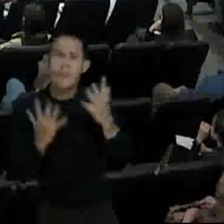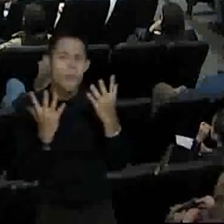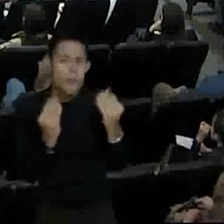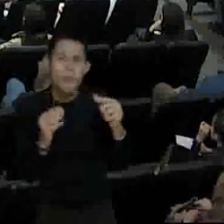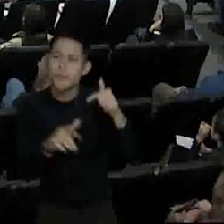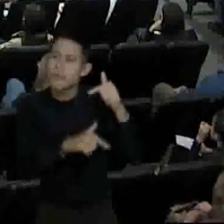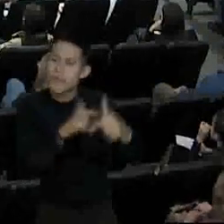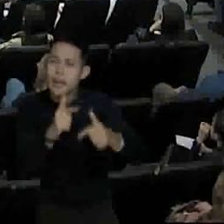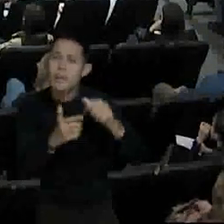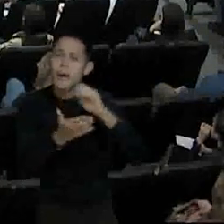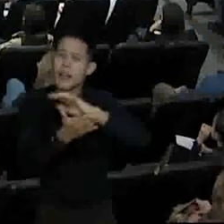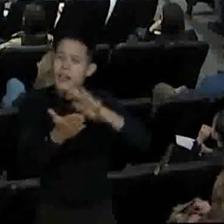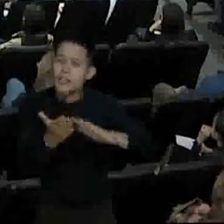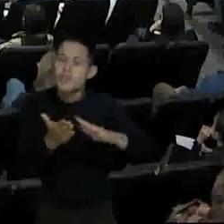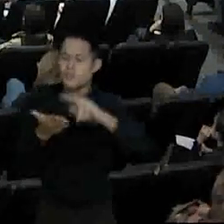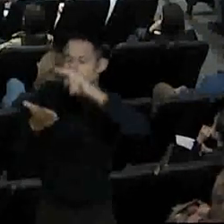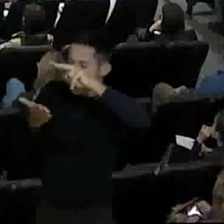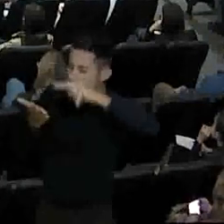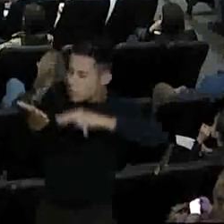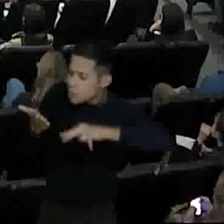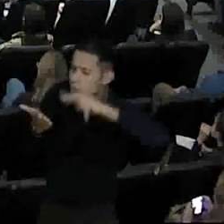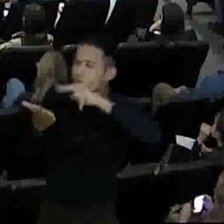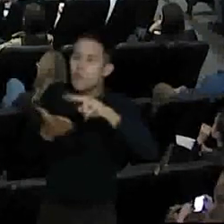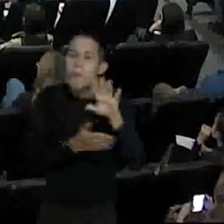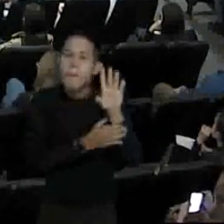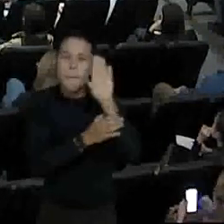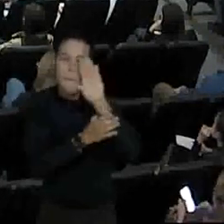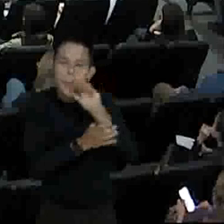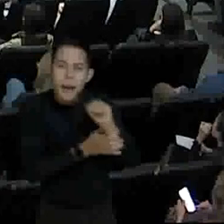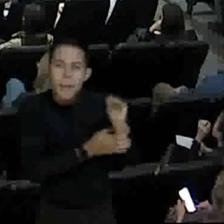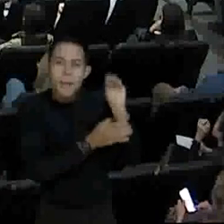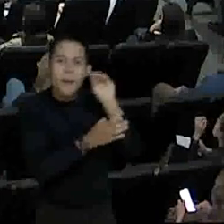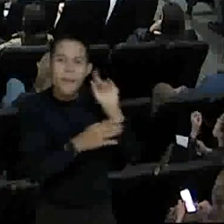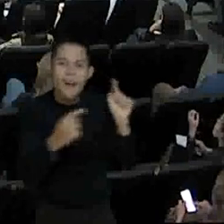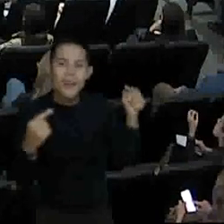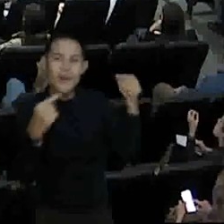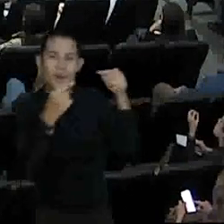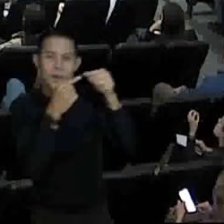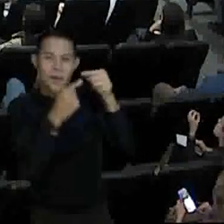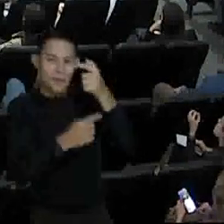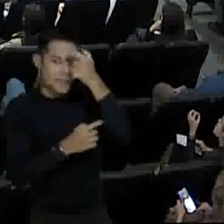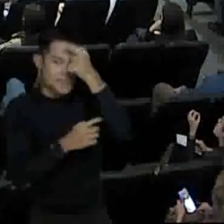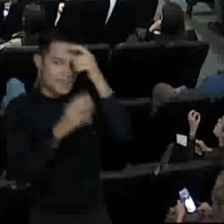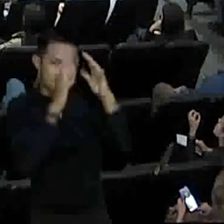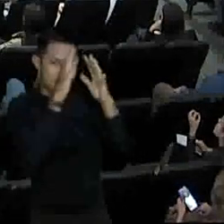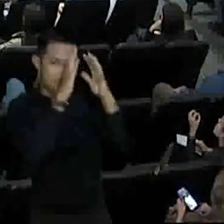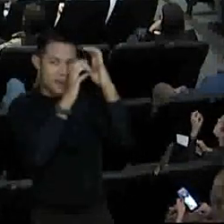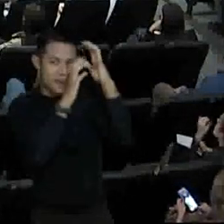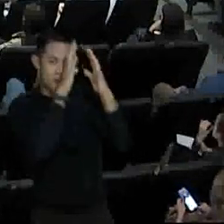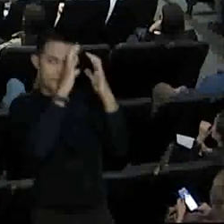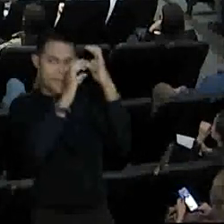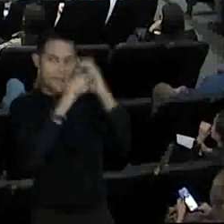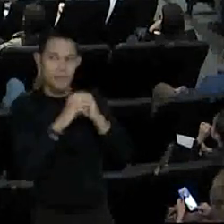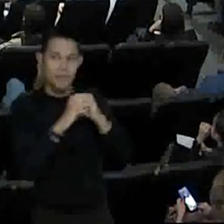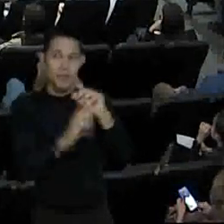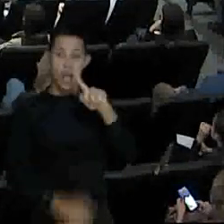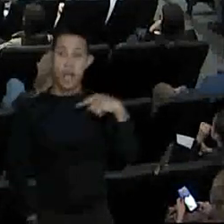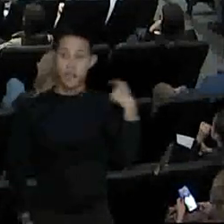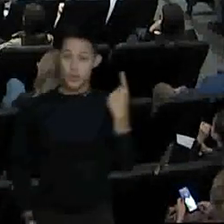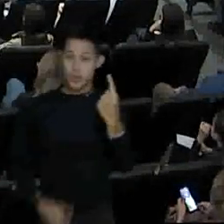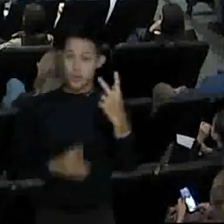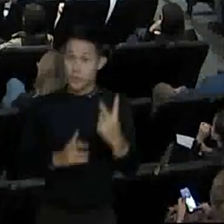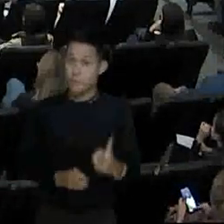fala e de escrita para ver essas áreas ativadas né e eh a gente percebe que a